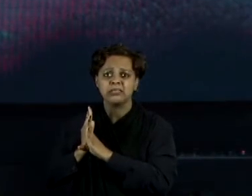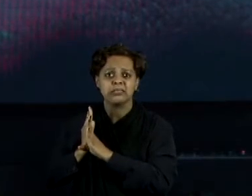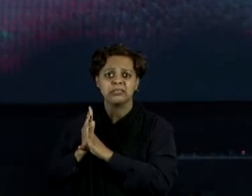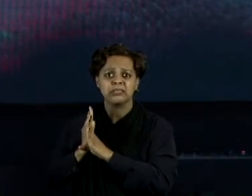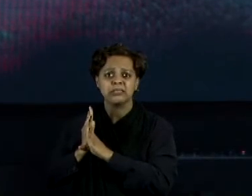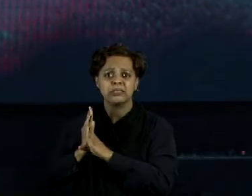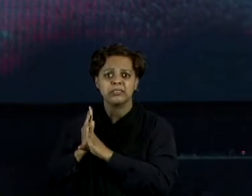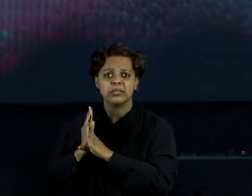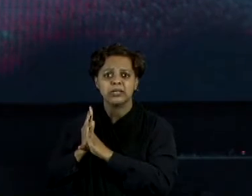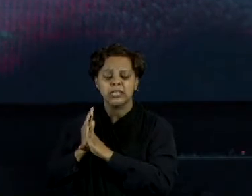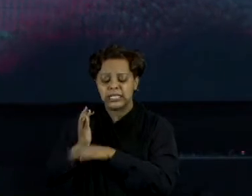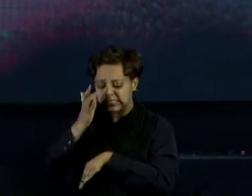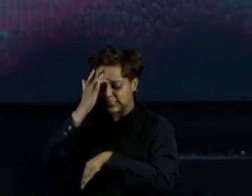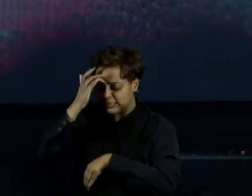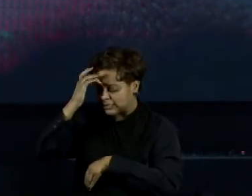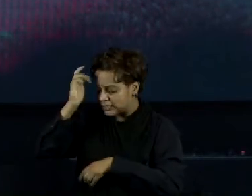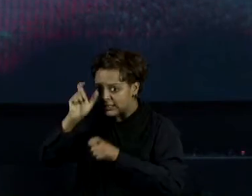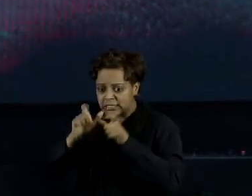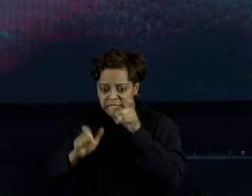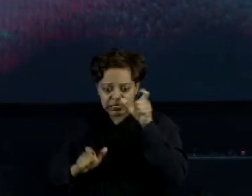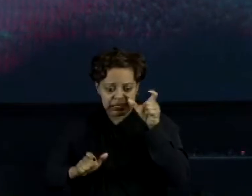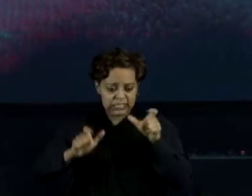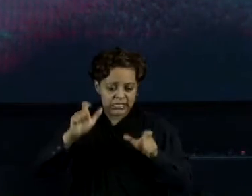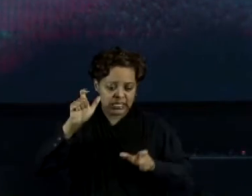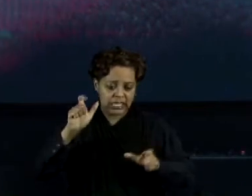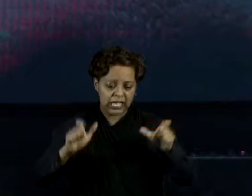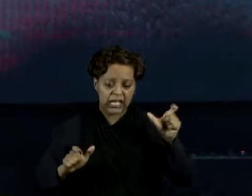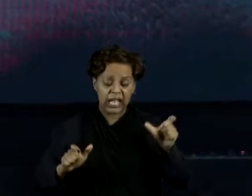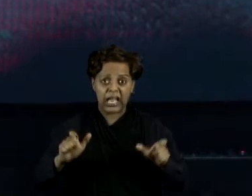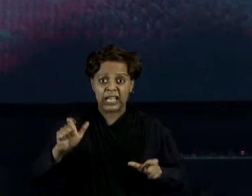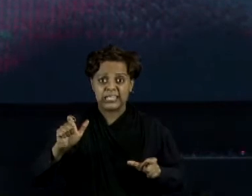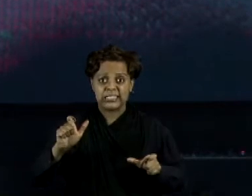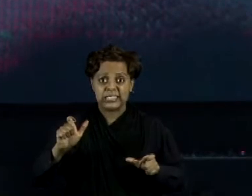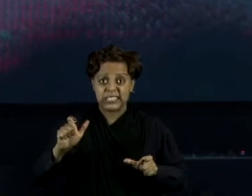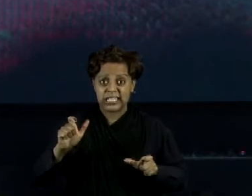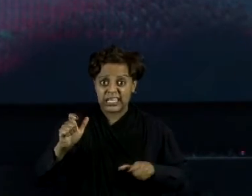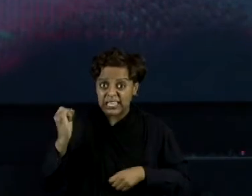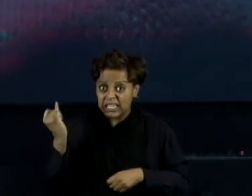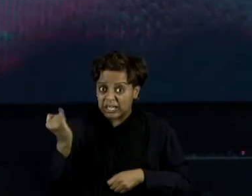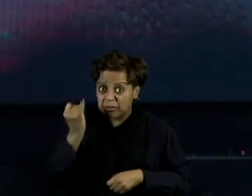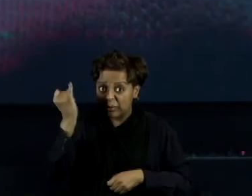vão se tornar pessoas irrelevantes.